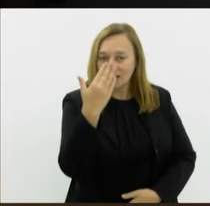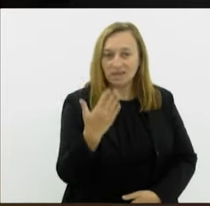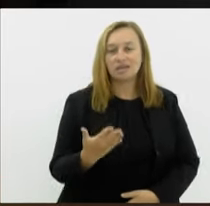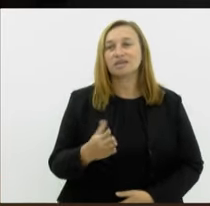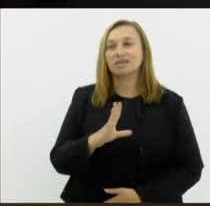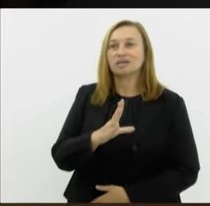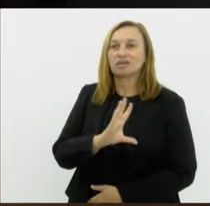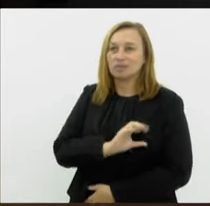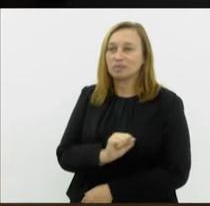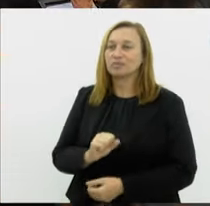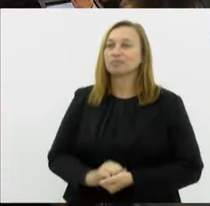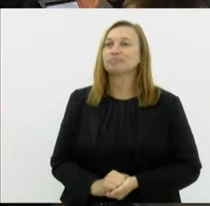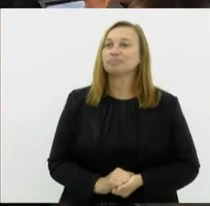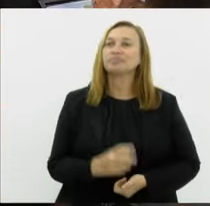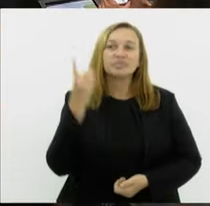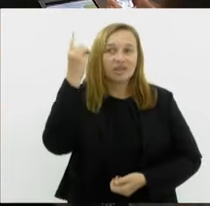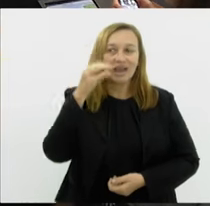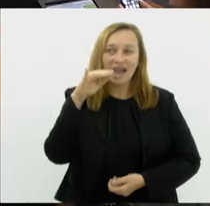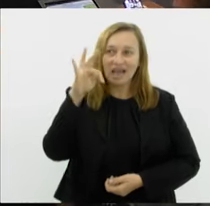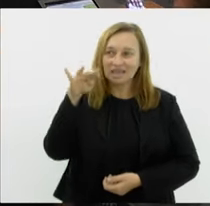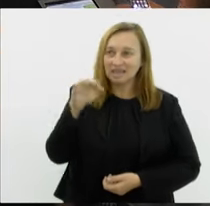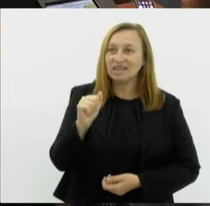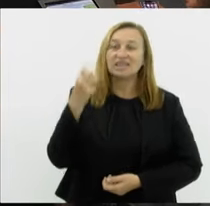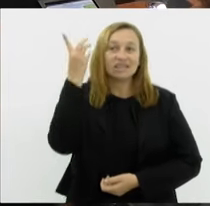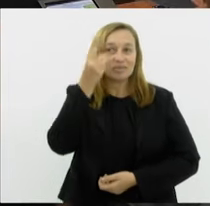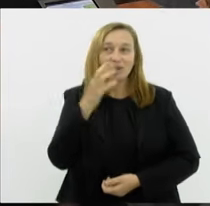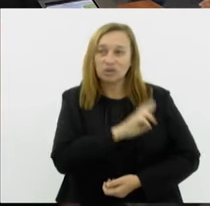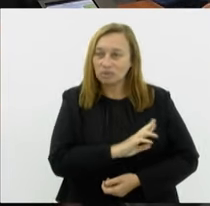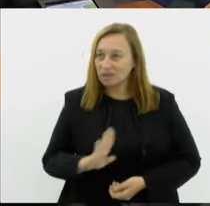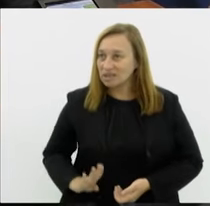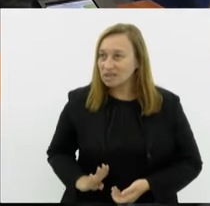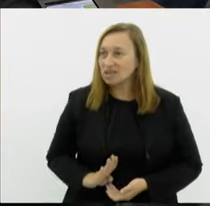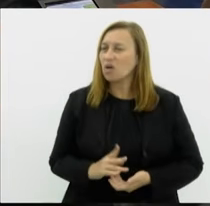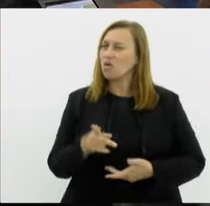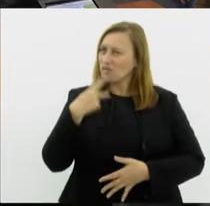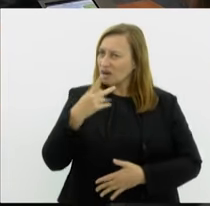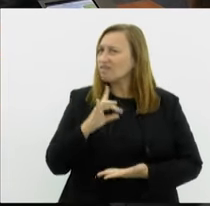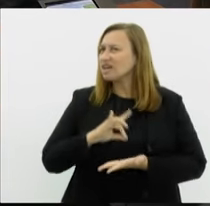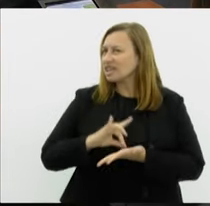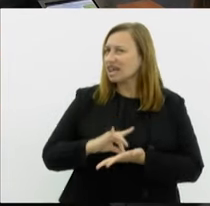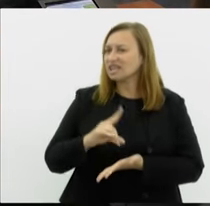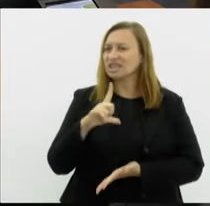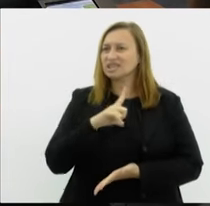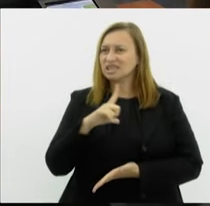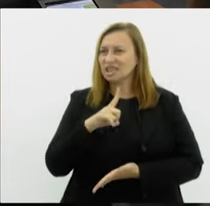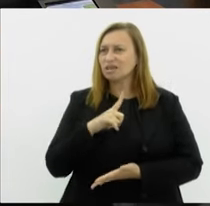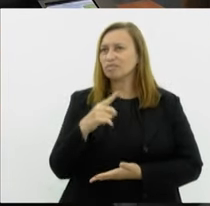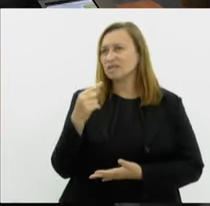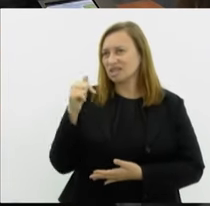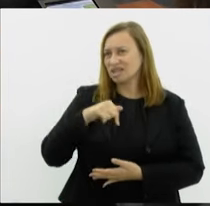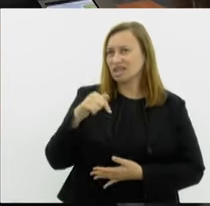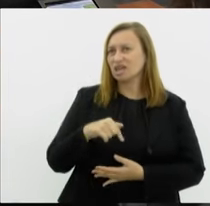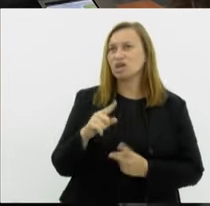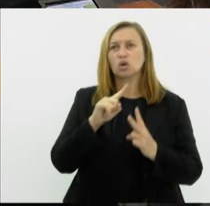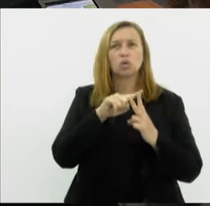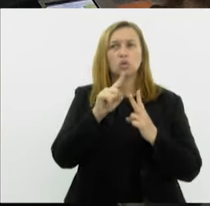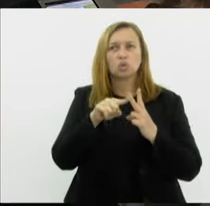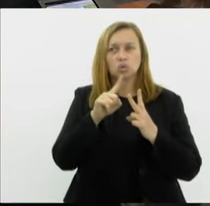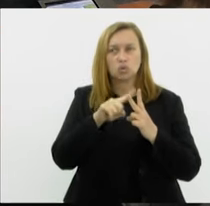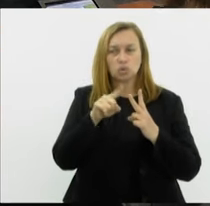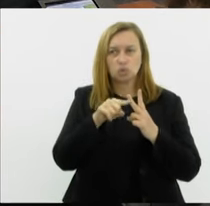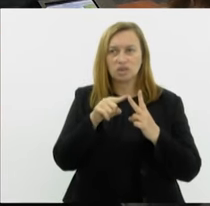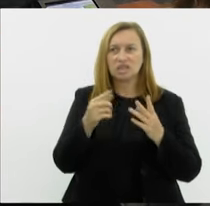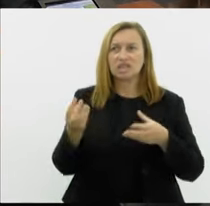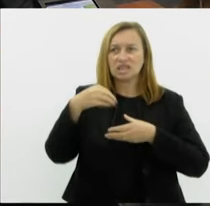Adi. O deputado Bacelar, vamos ser francos. Nós temos aqui dois gargalos na casa, que foi o